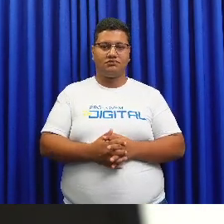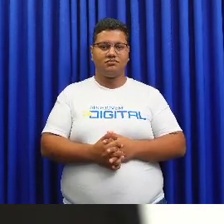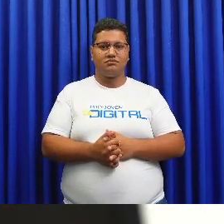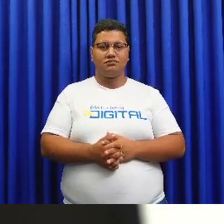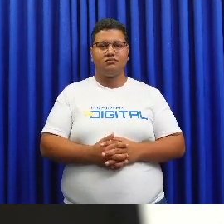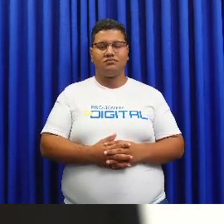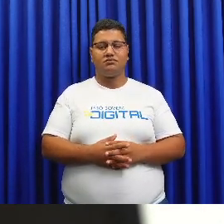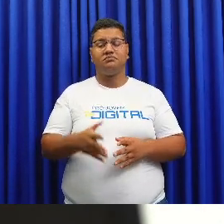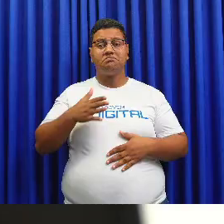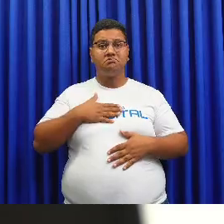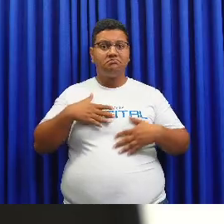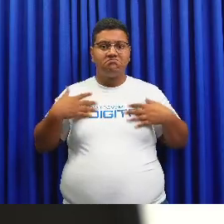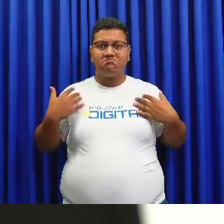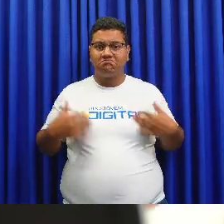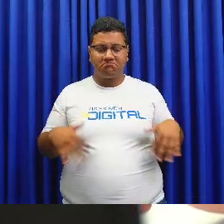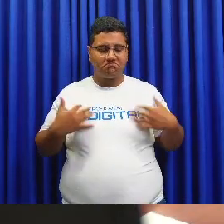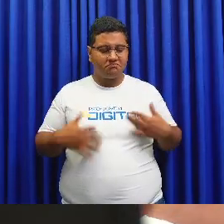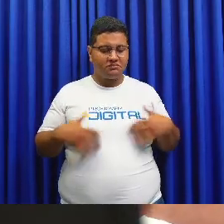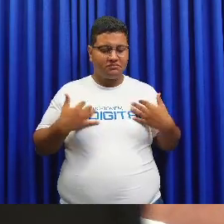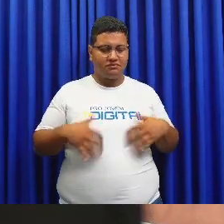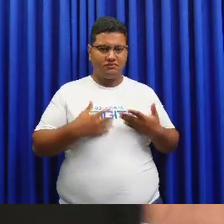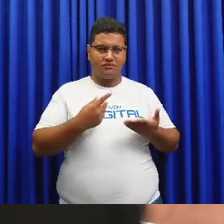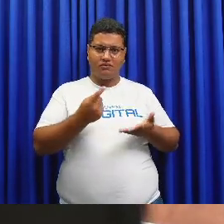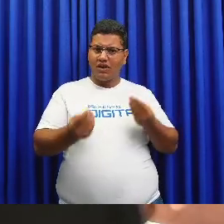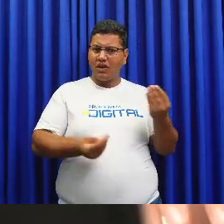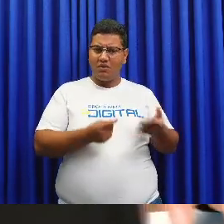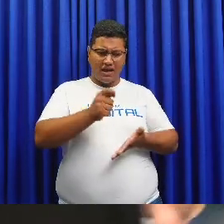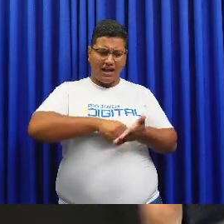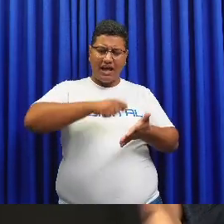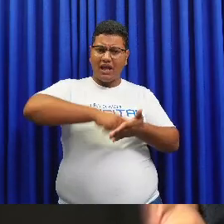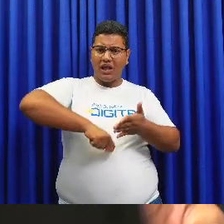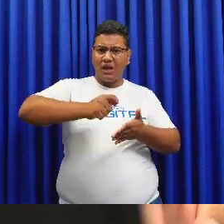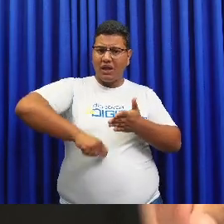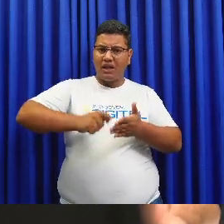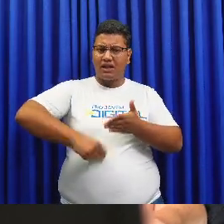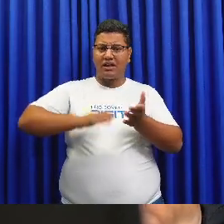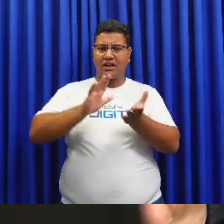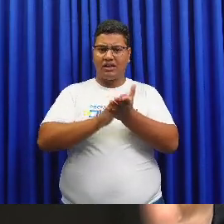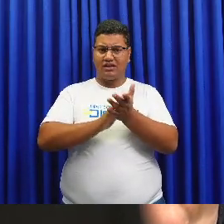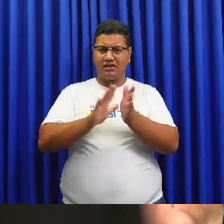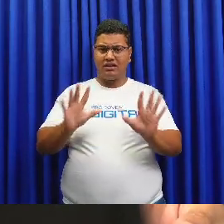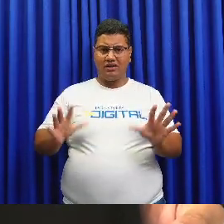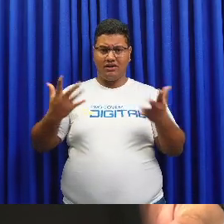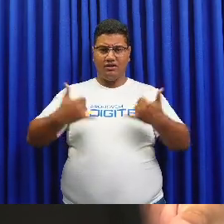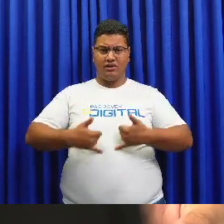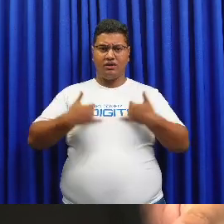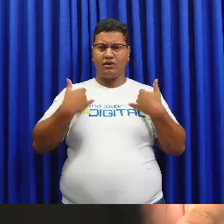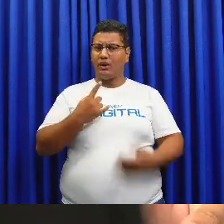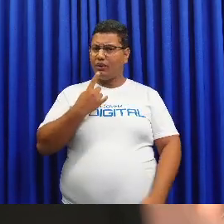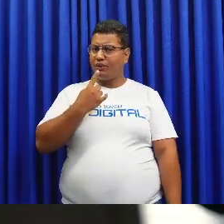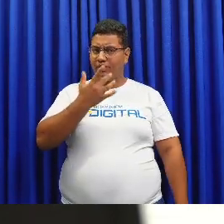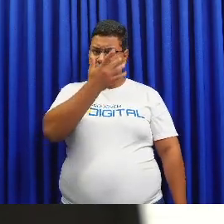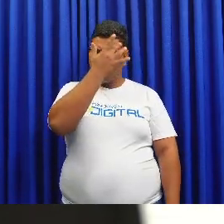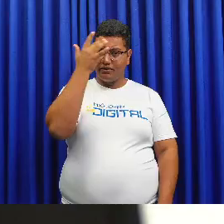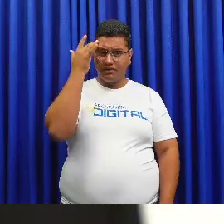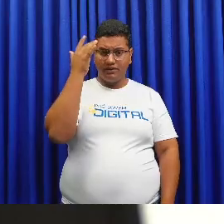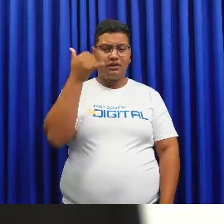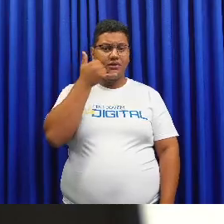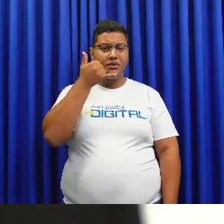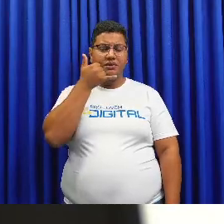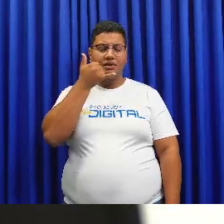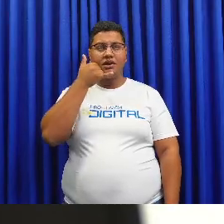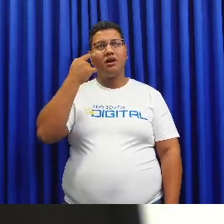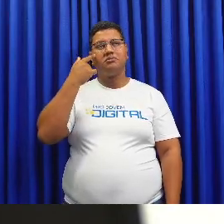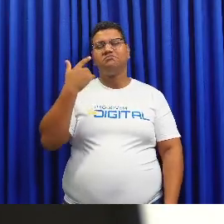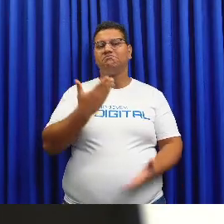Eu simplesmente anotava aí os aniversários das pessoas no meu bloco de notas do celular e confiava na